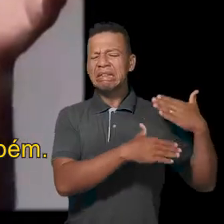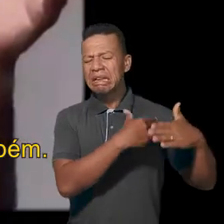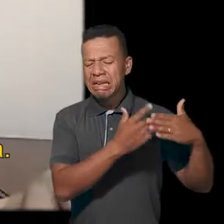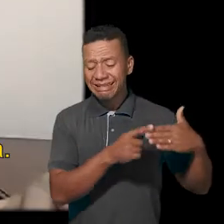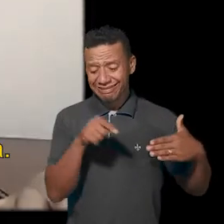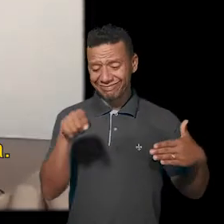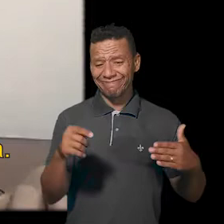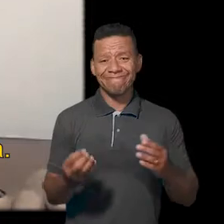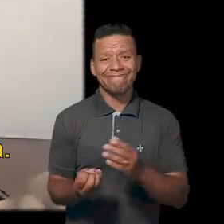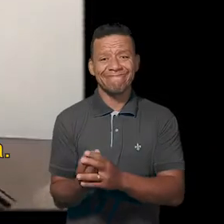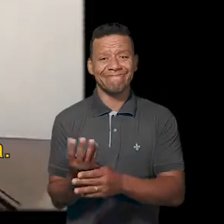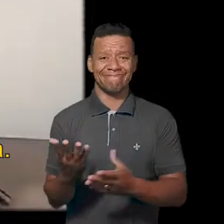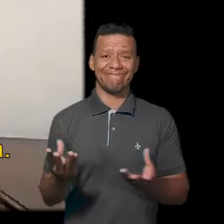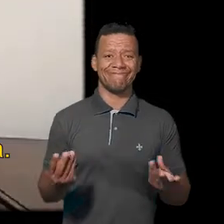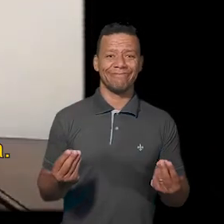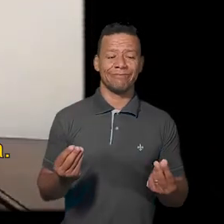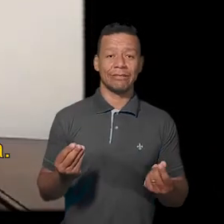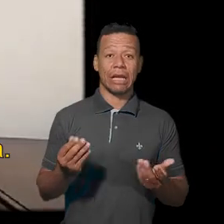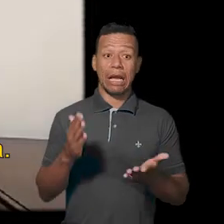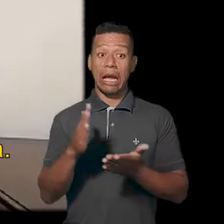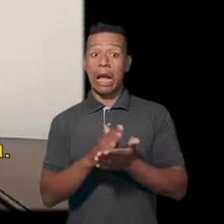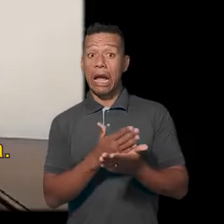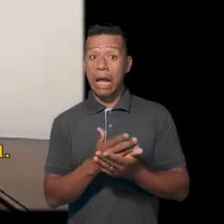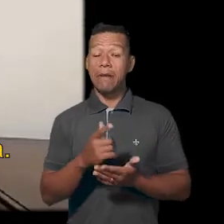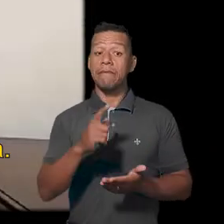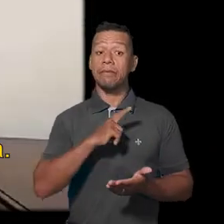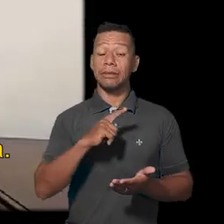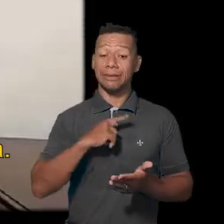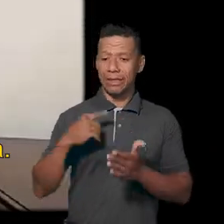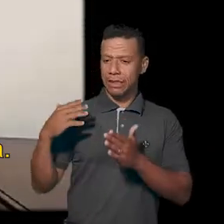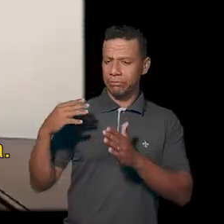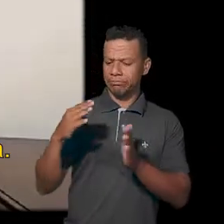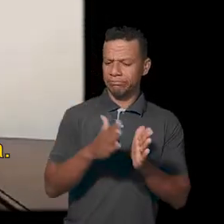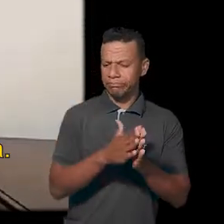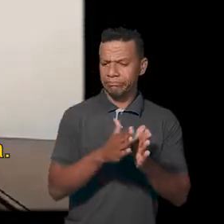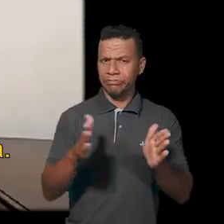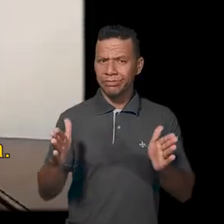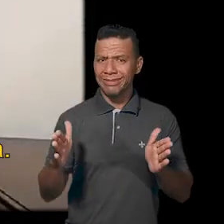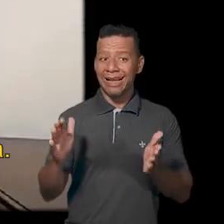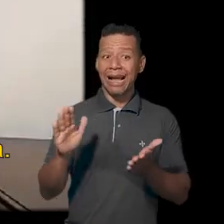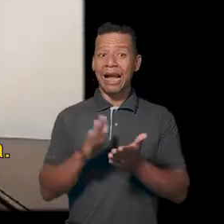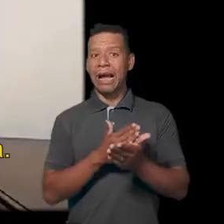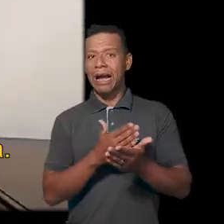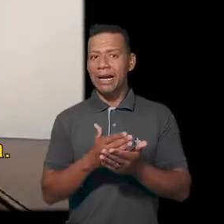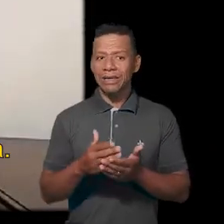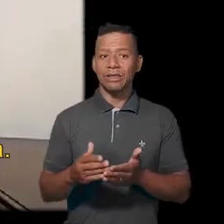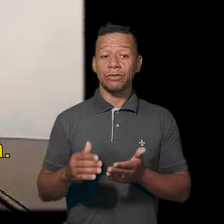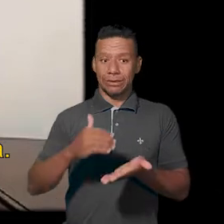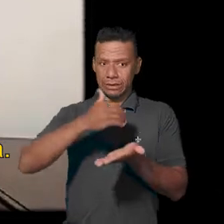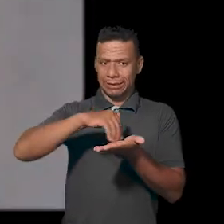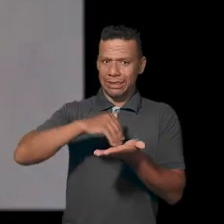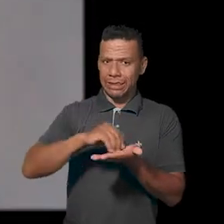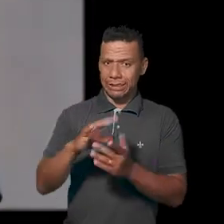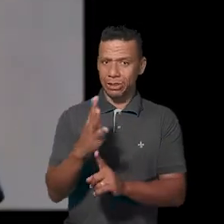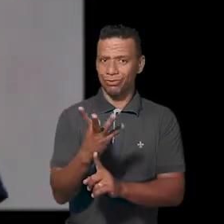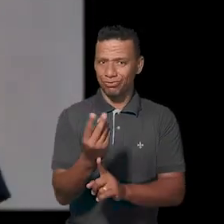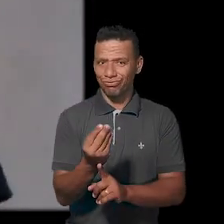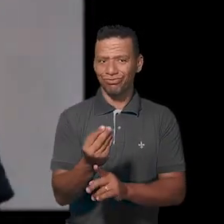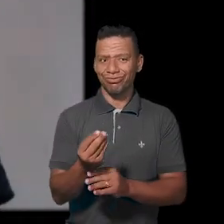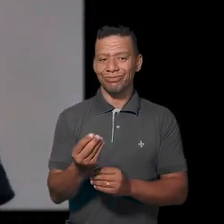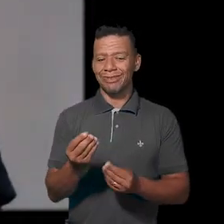Bernardo também. E teve também a parte, né, a época que tinha um pouquinho de abertura da Secretaria de Cultura. A gente